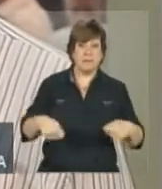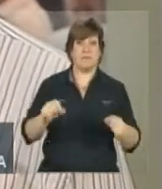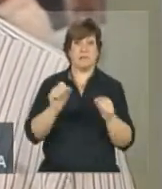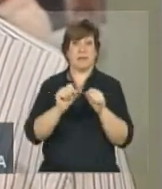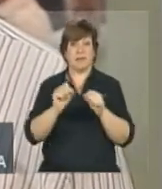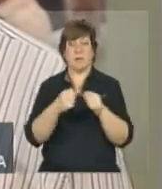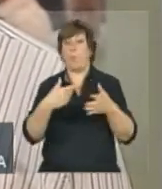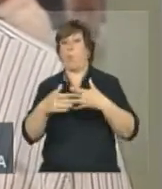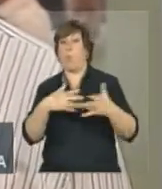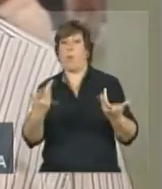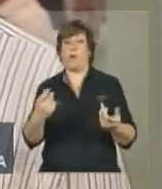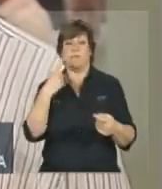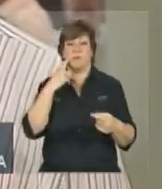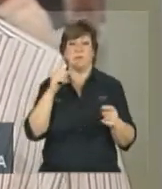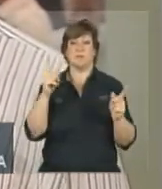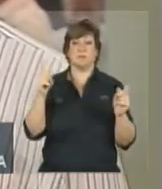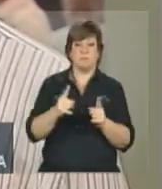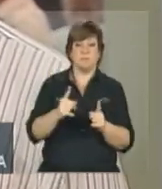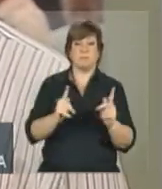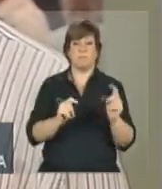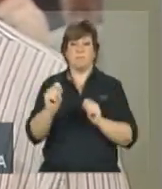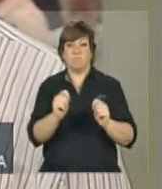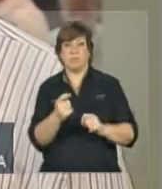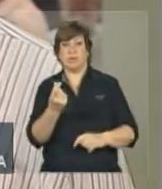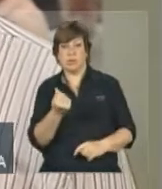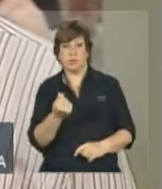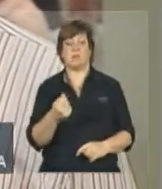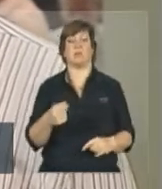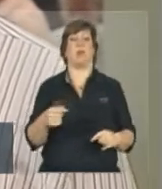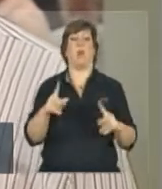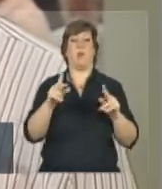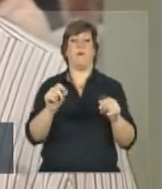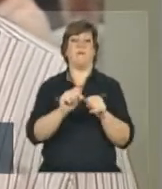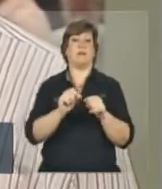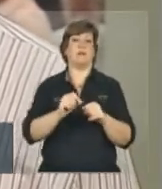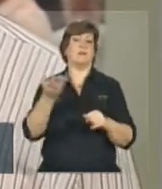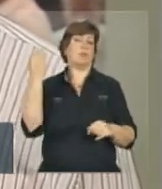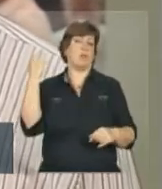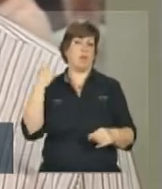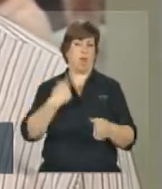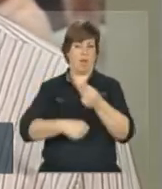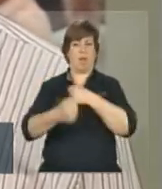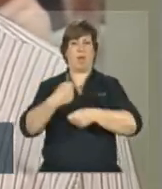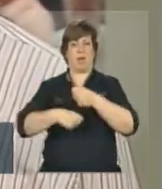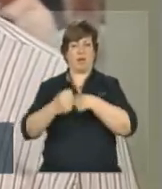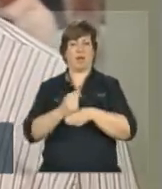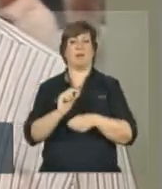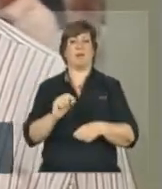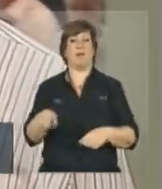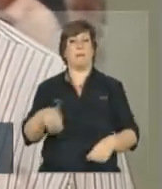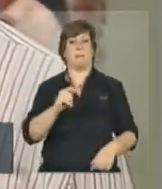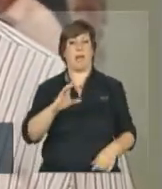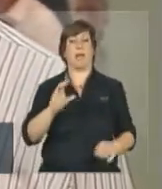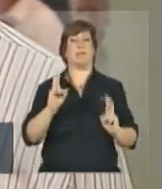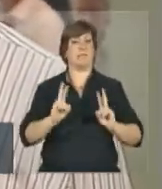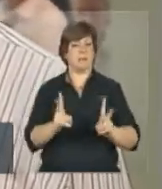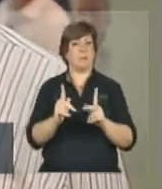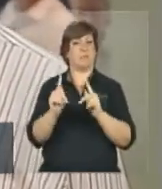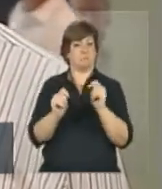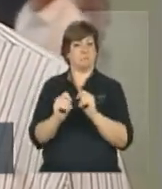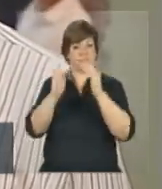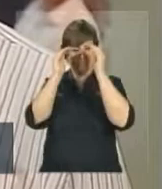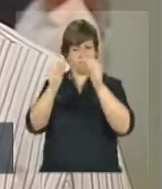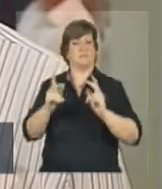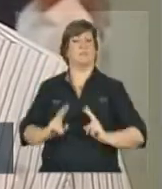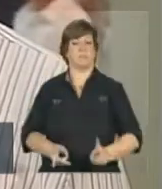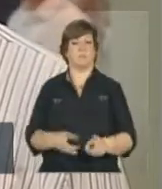fazer algum contingenciamento, ajuste no orçamento, como fez em outros anos, o PAC sempre foi preservado e